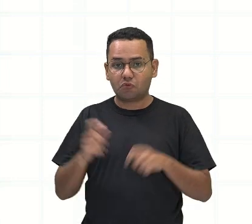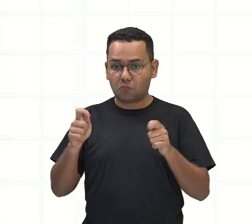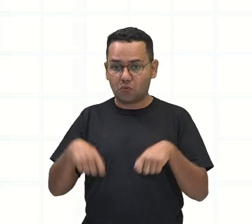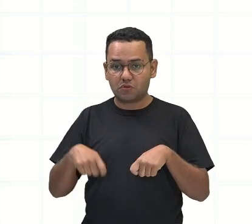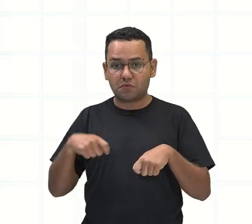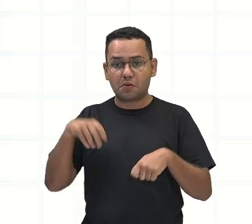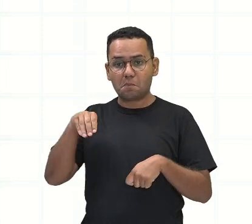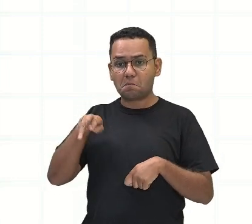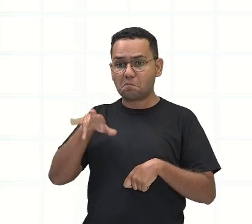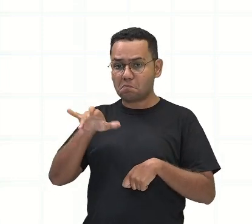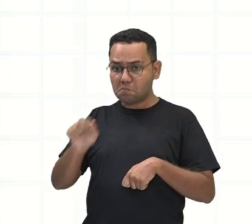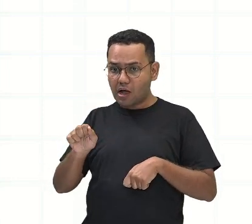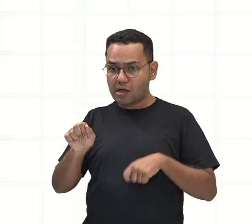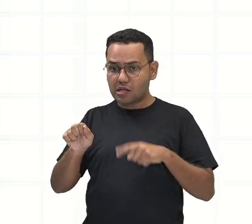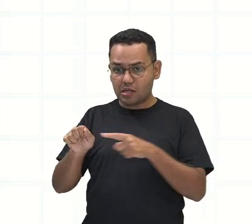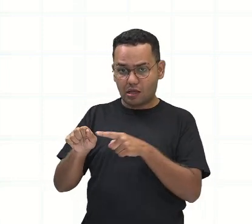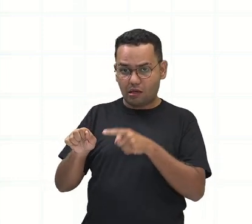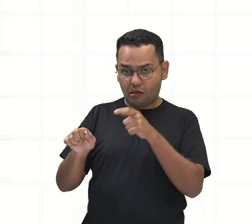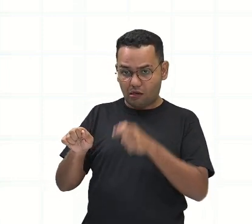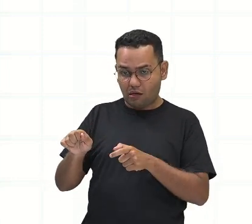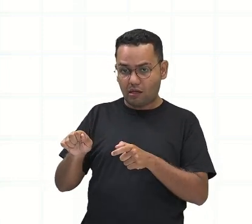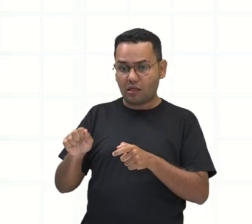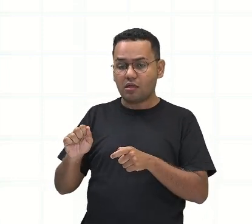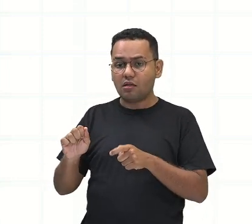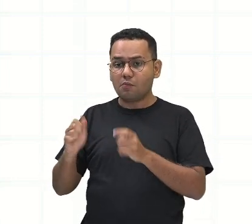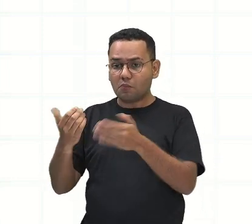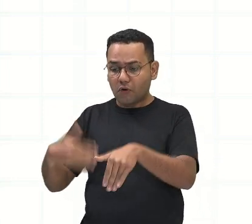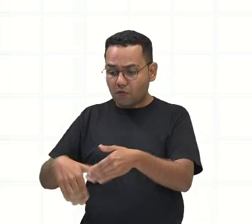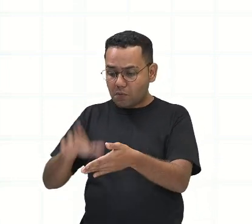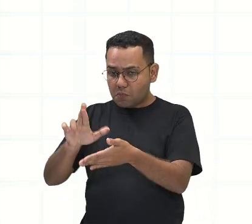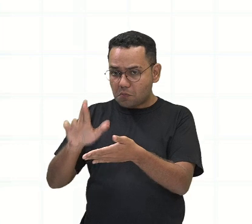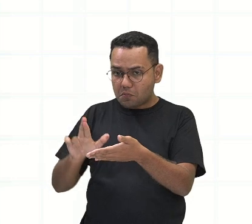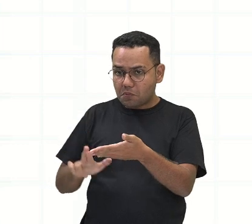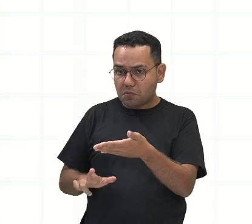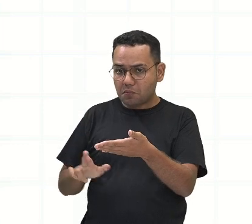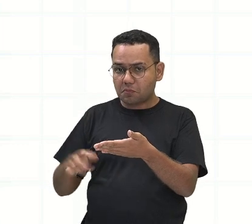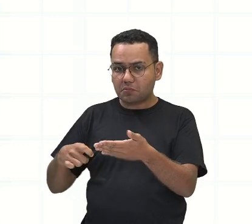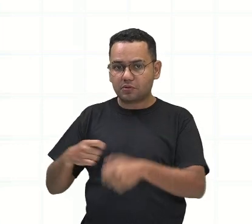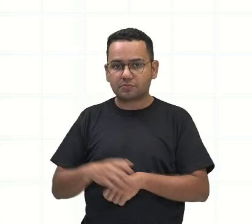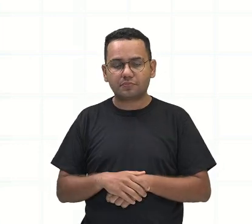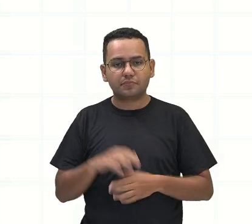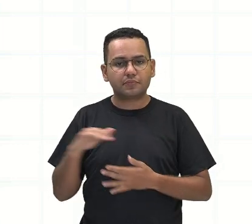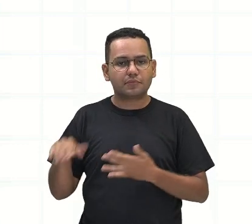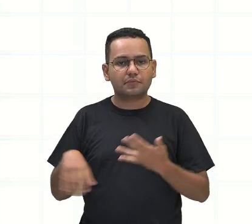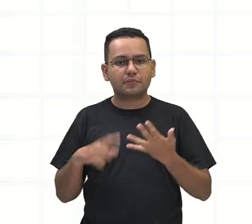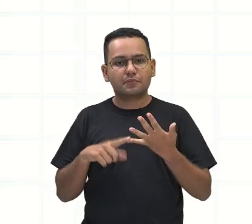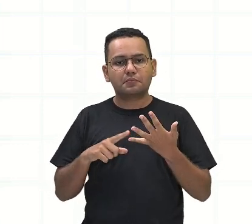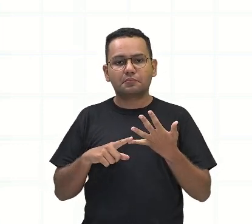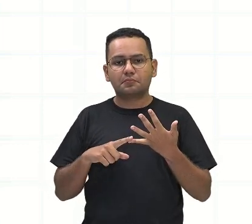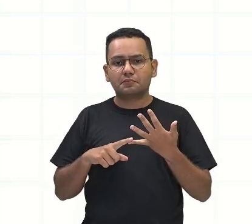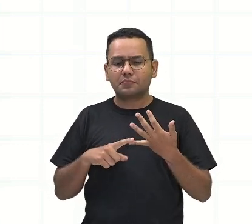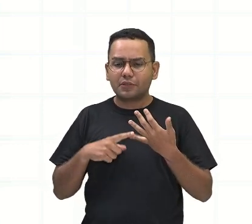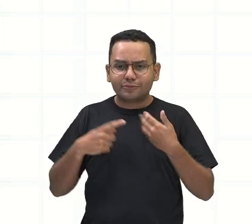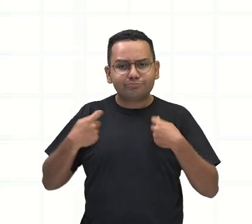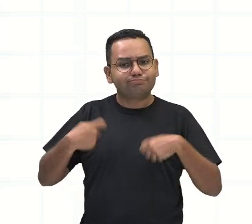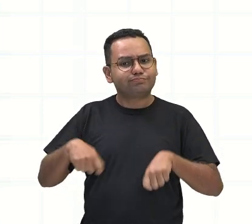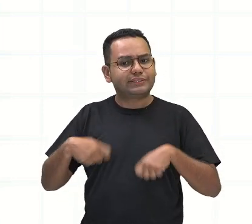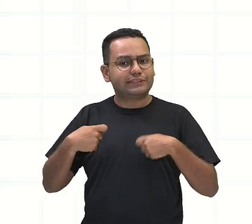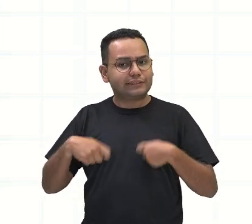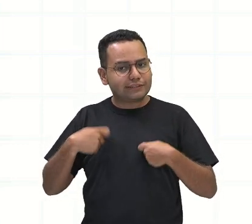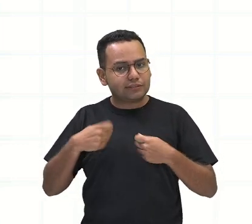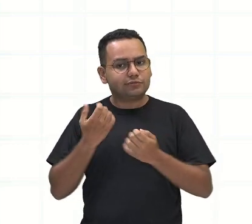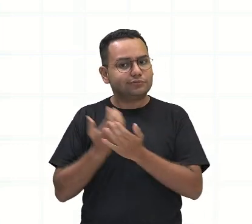prova. Provavelmente será preciso. Ok? Nós temos aqui também duas